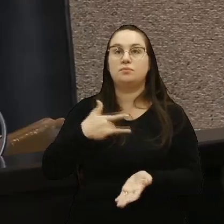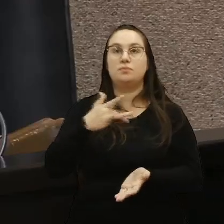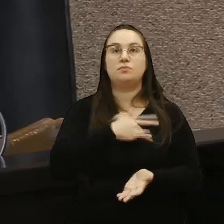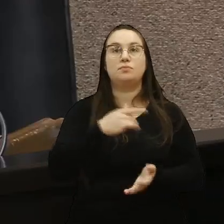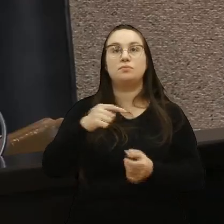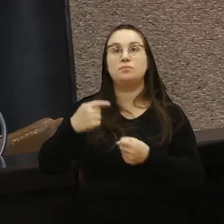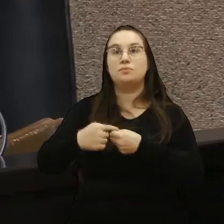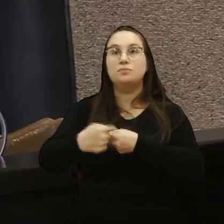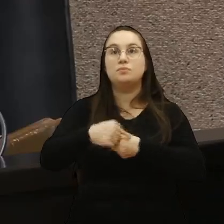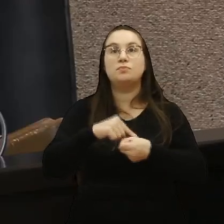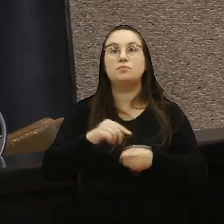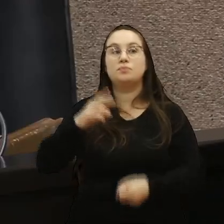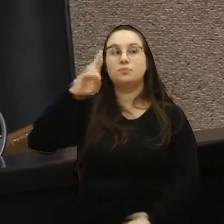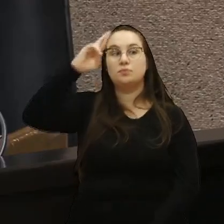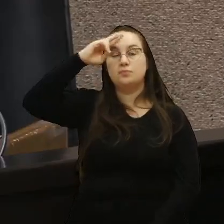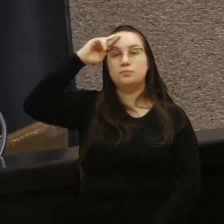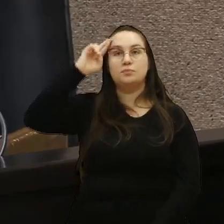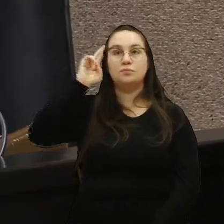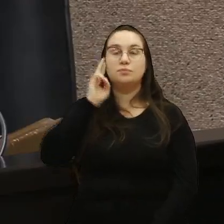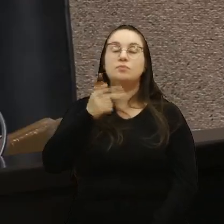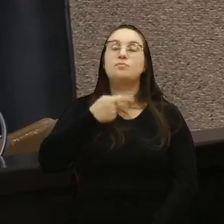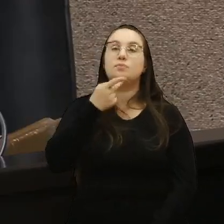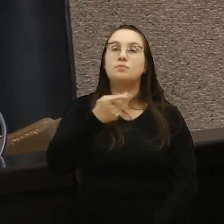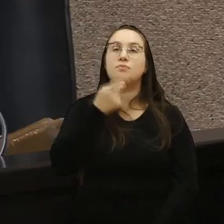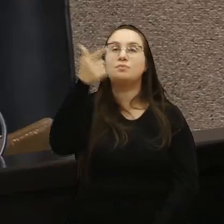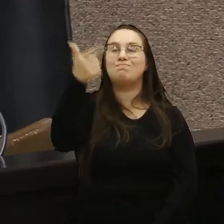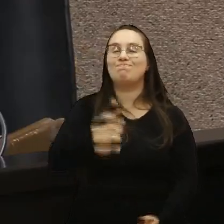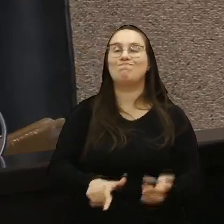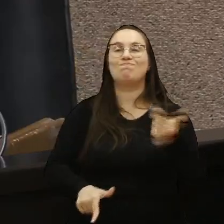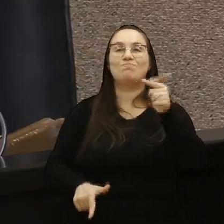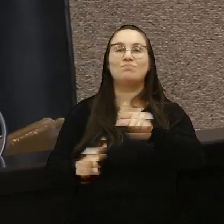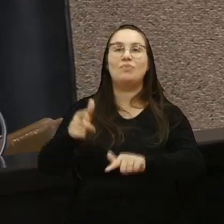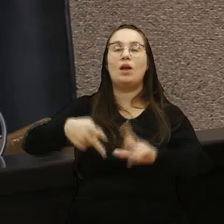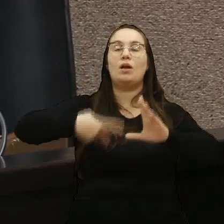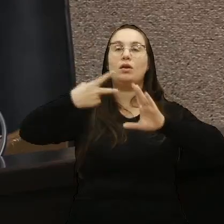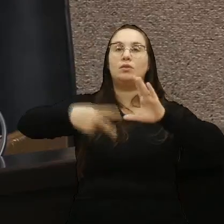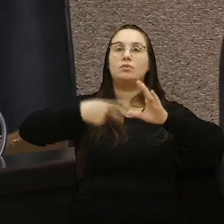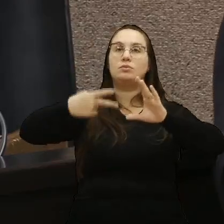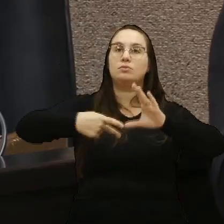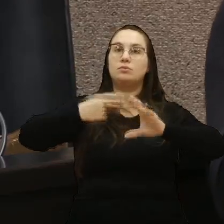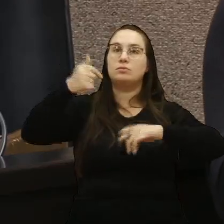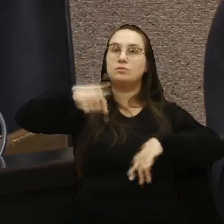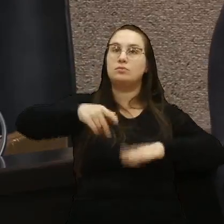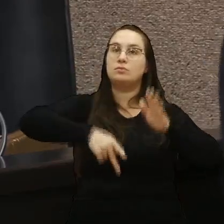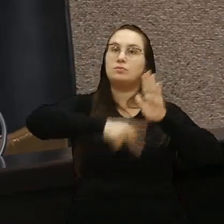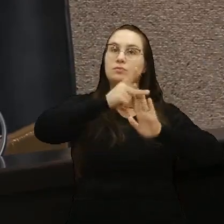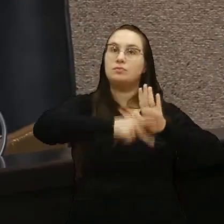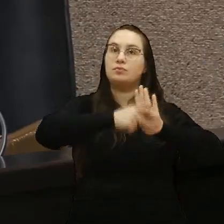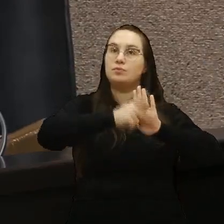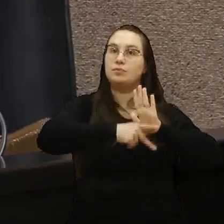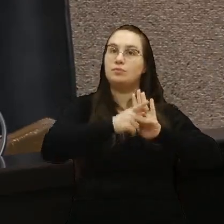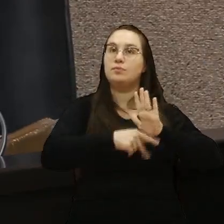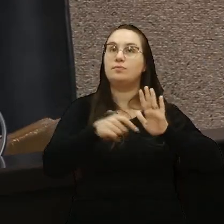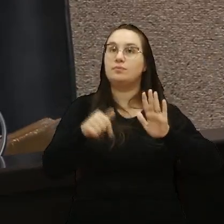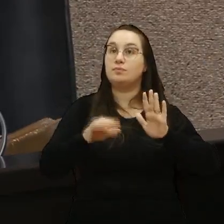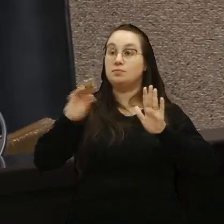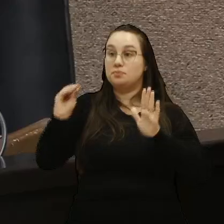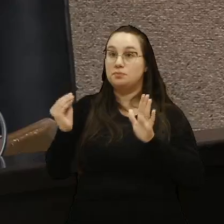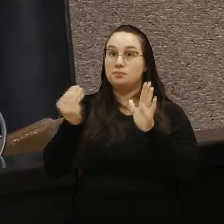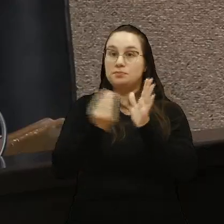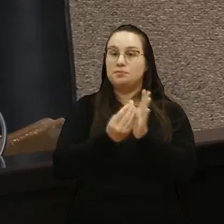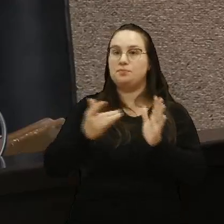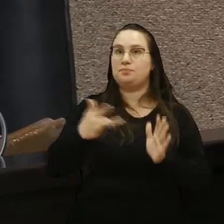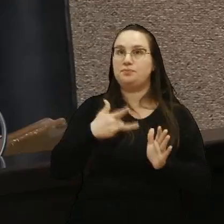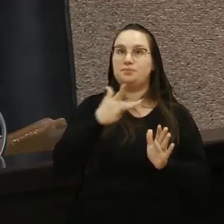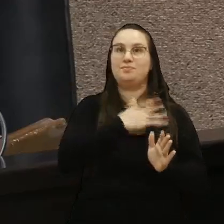nosso município, Rafael Bueno, já falou diversas vezes nessa Câmara que esse projeto, na verdade, pelo que ele estaria implantando na